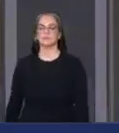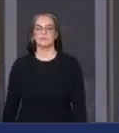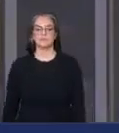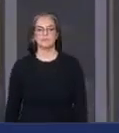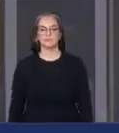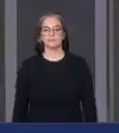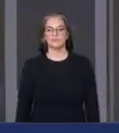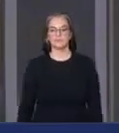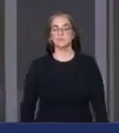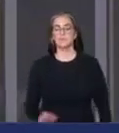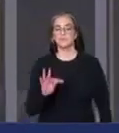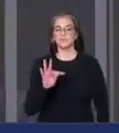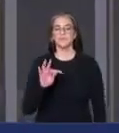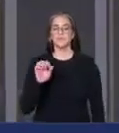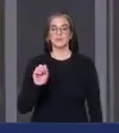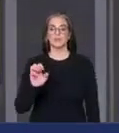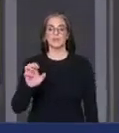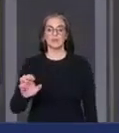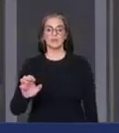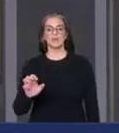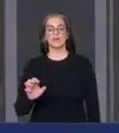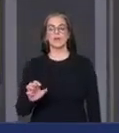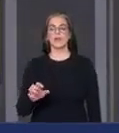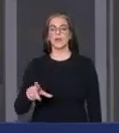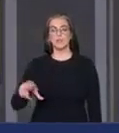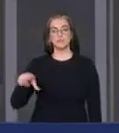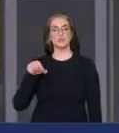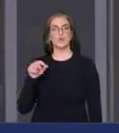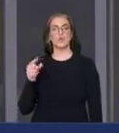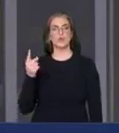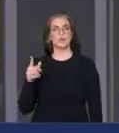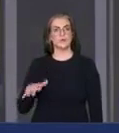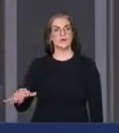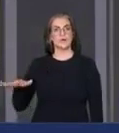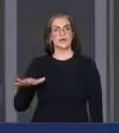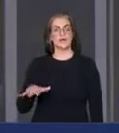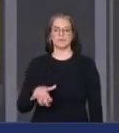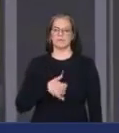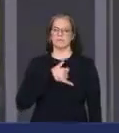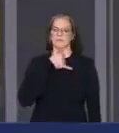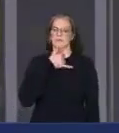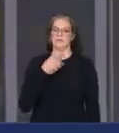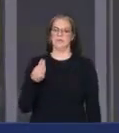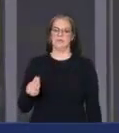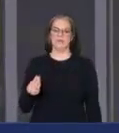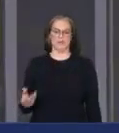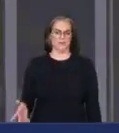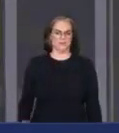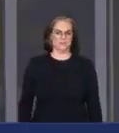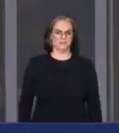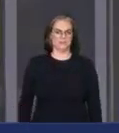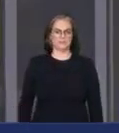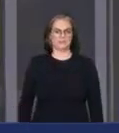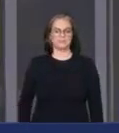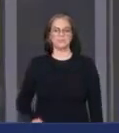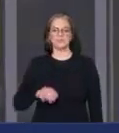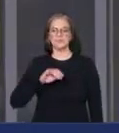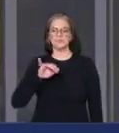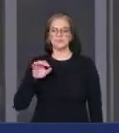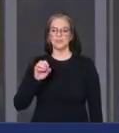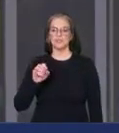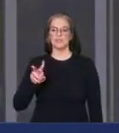lado, escolheu um lado, o que é lamentável. A Jovem Pan sofrendo